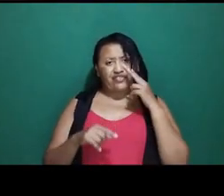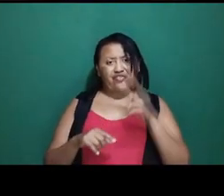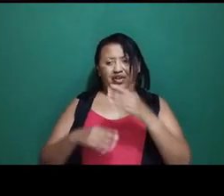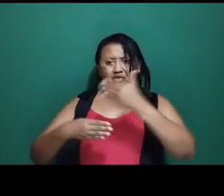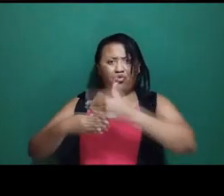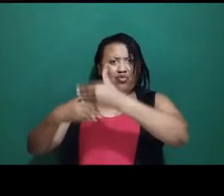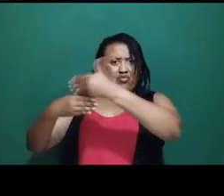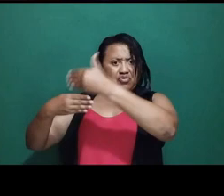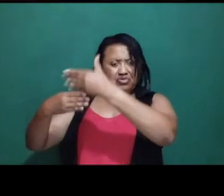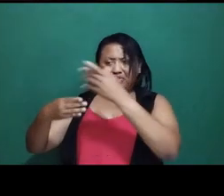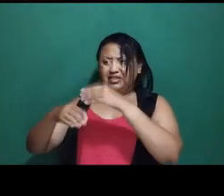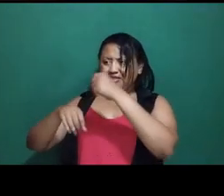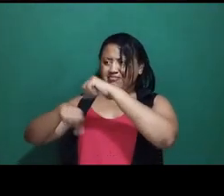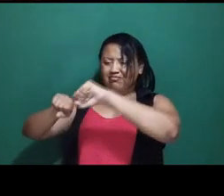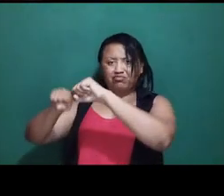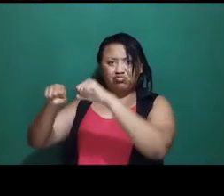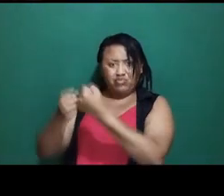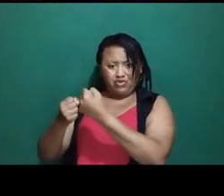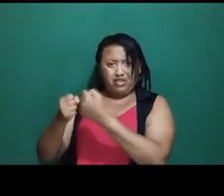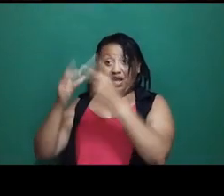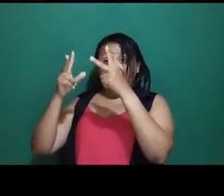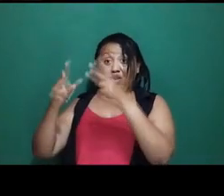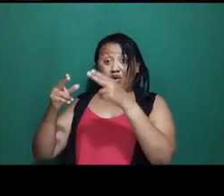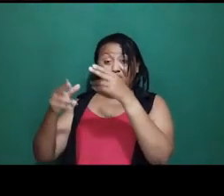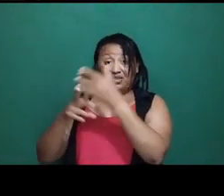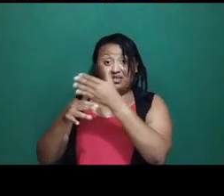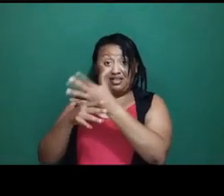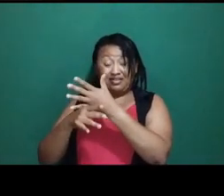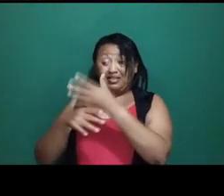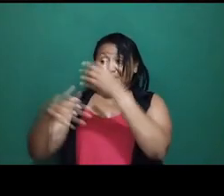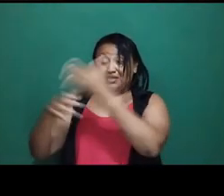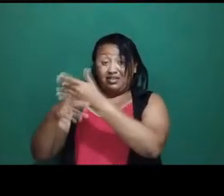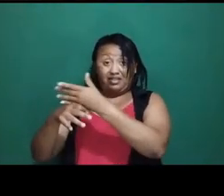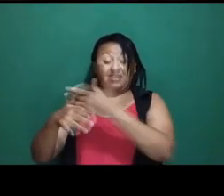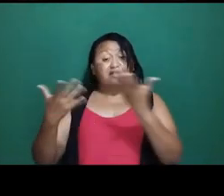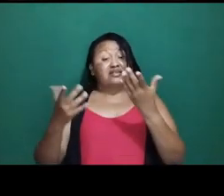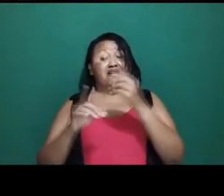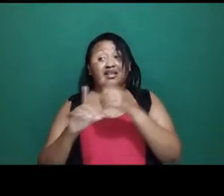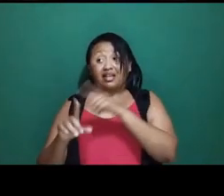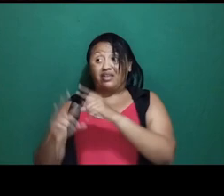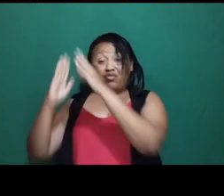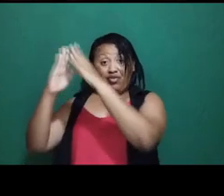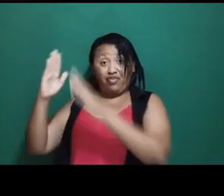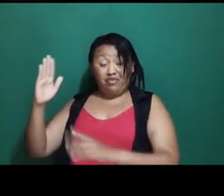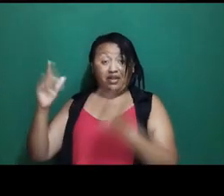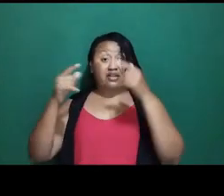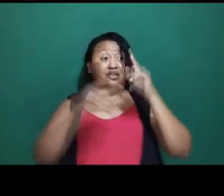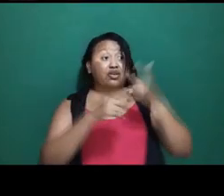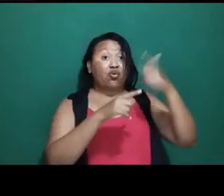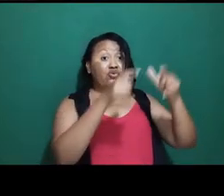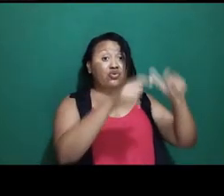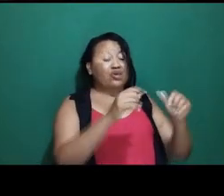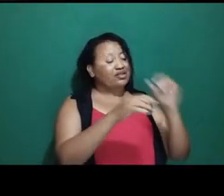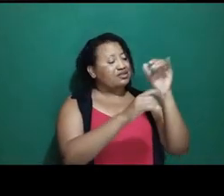aí numa mesma cidade em dois lugares duas sociedades diferentes uma favela e um espaço bastante desenvolvido